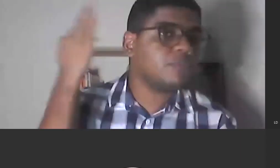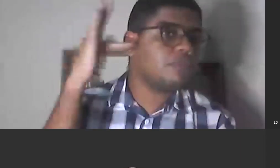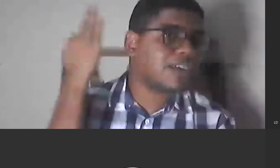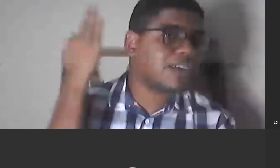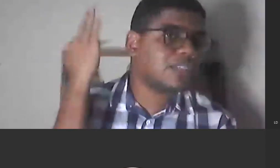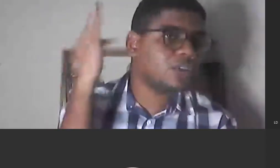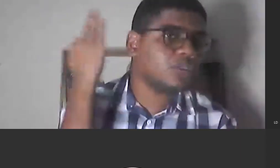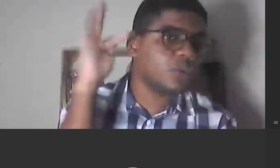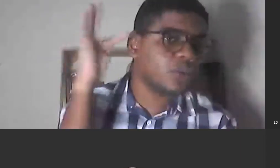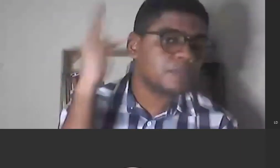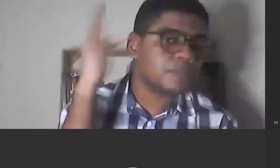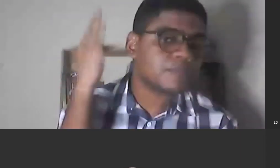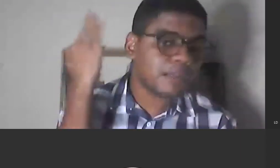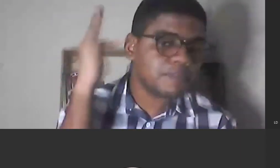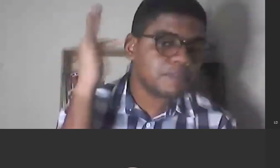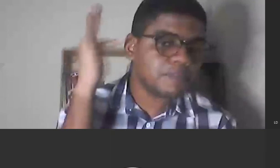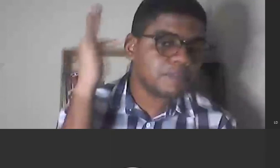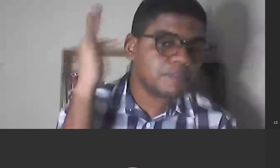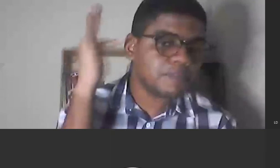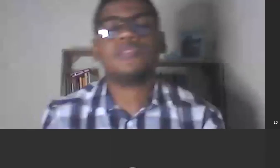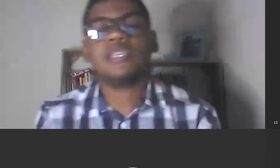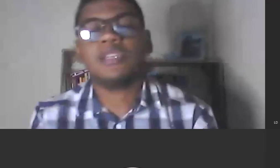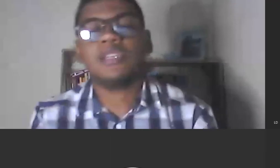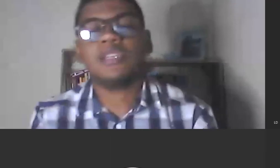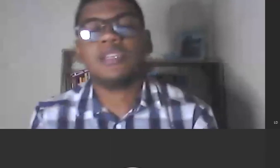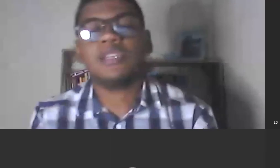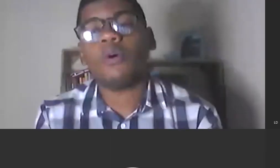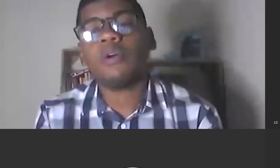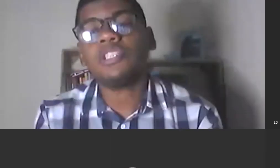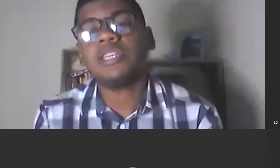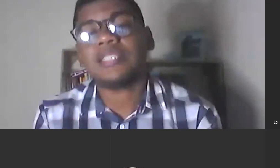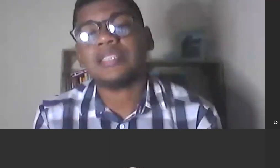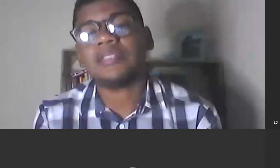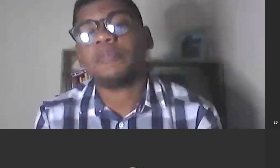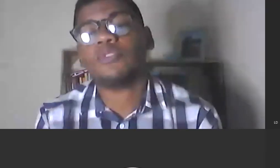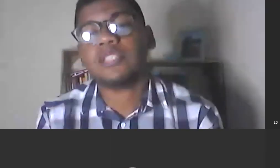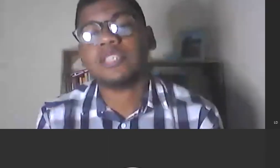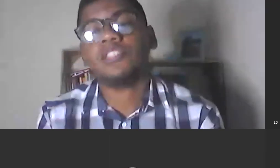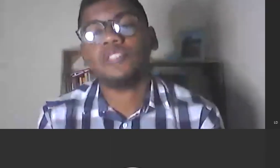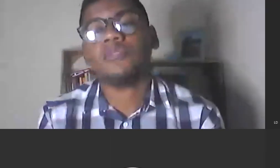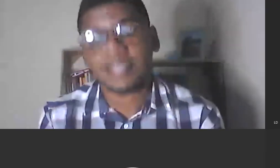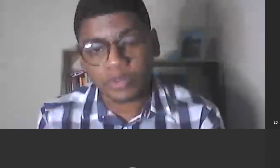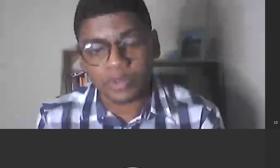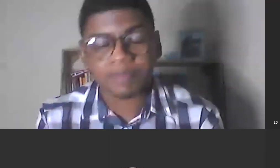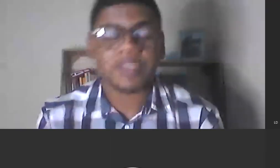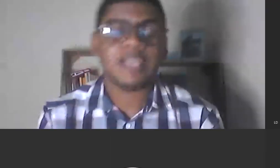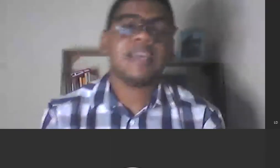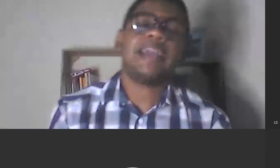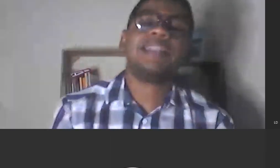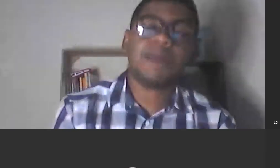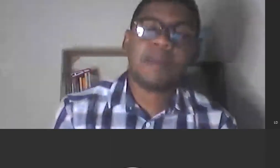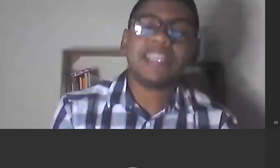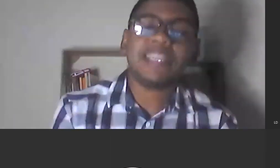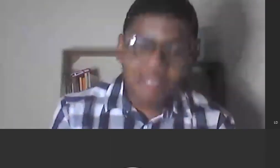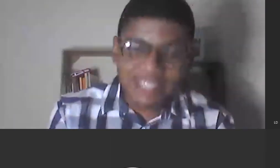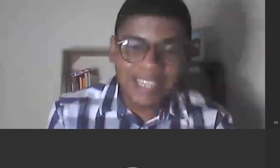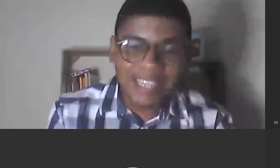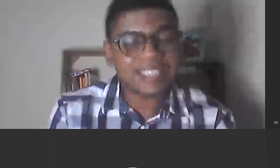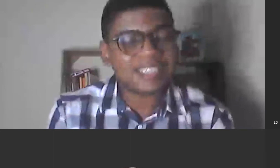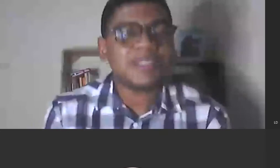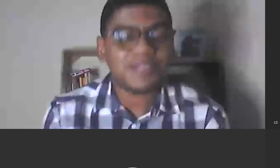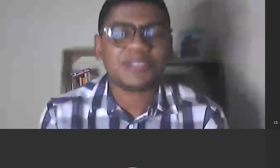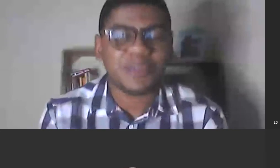do ouvido e faço o sinal de dor, tá? Porque isso significa onde a pessoa está sentindo essa dor. E aí, então, a médica